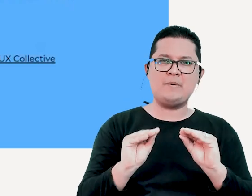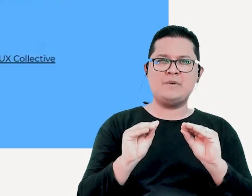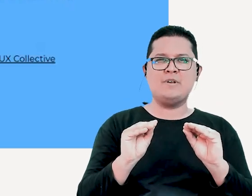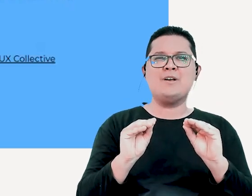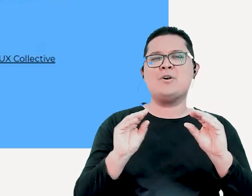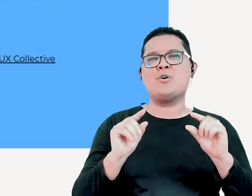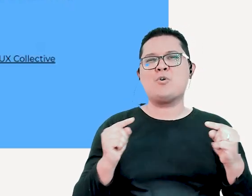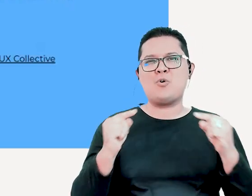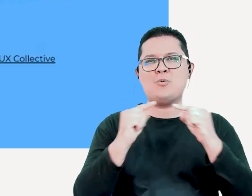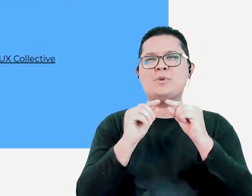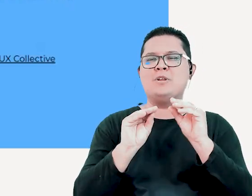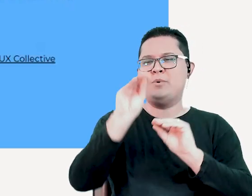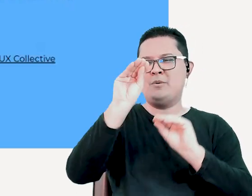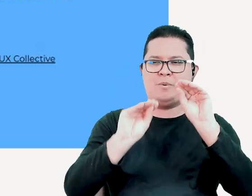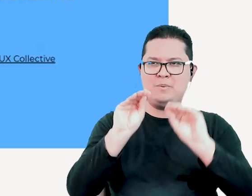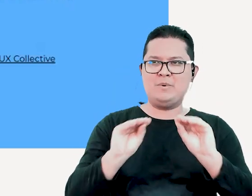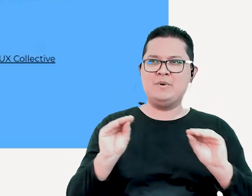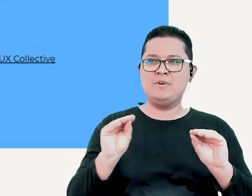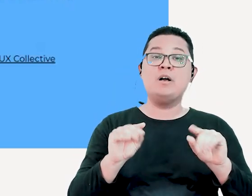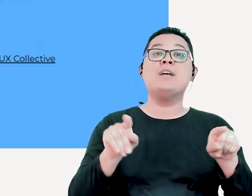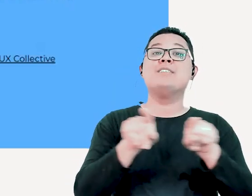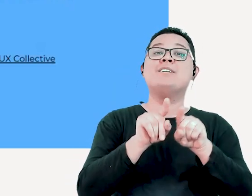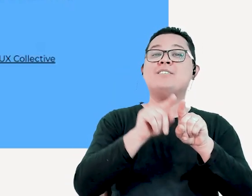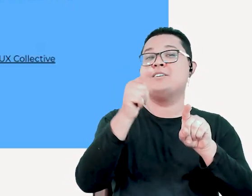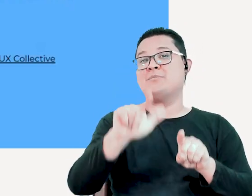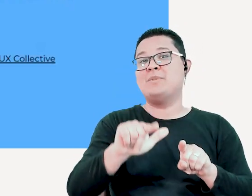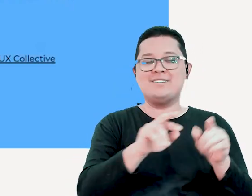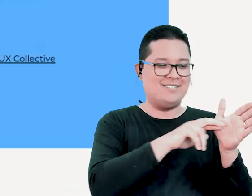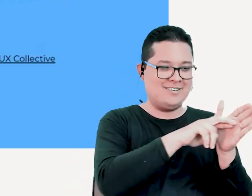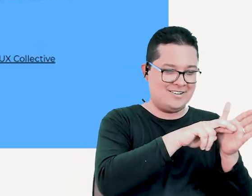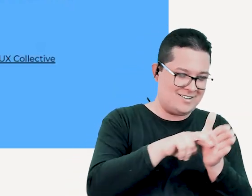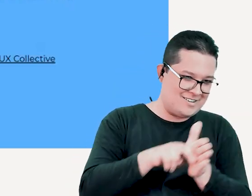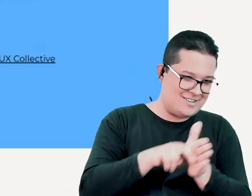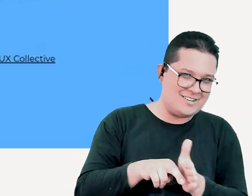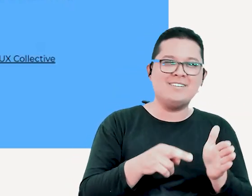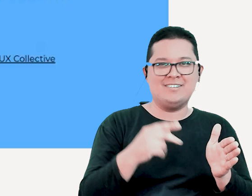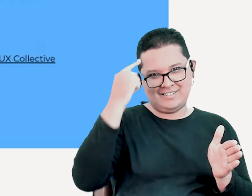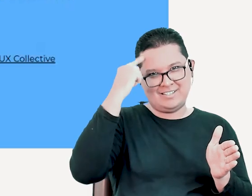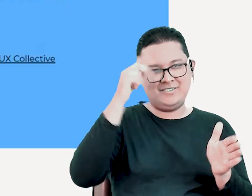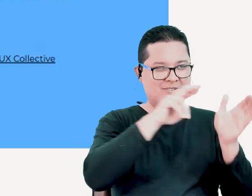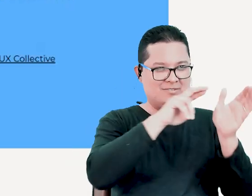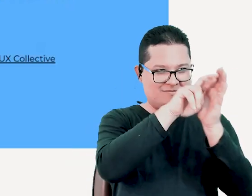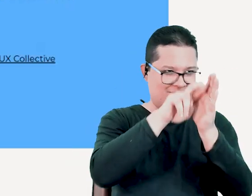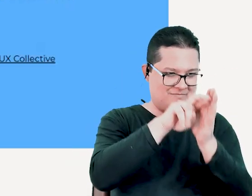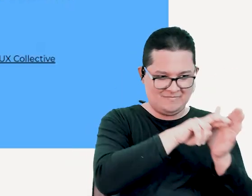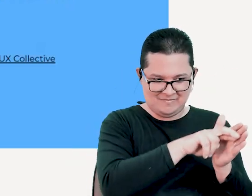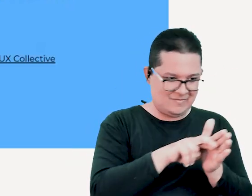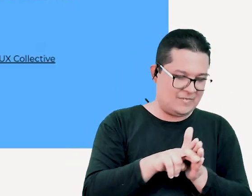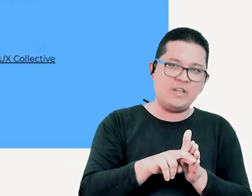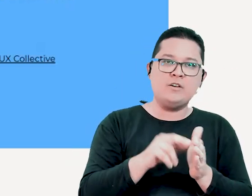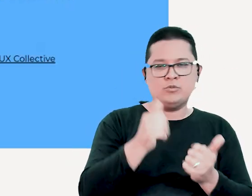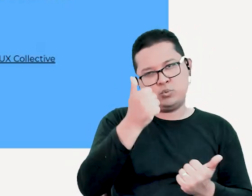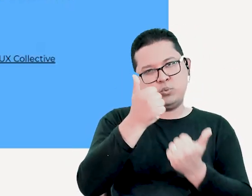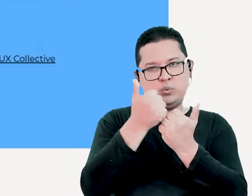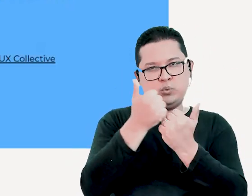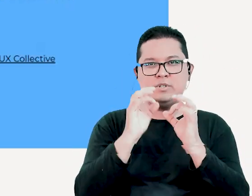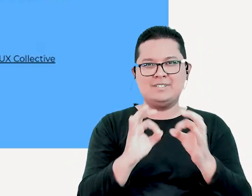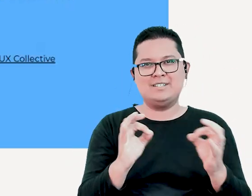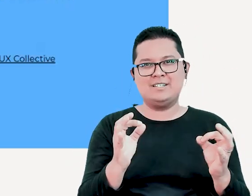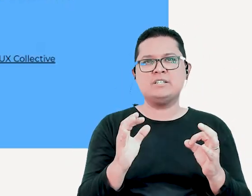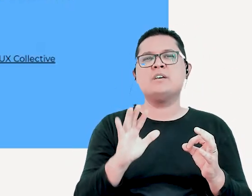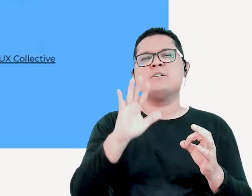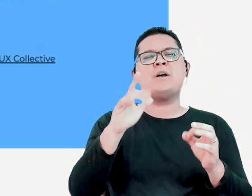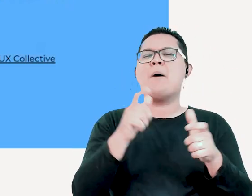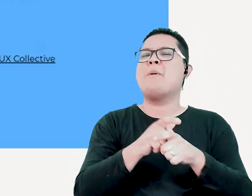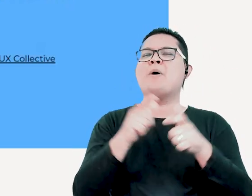Também tem research, né? A gente não pode esquecer de research, que research está sempre ali para apoiar e dar suporte. E a maioria dessas áreas que